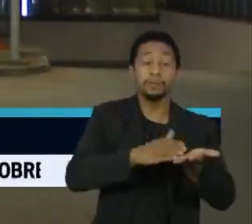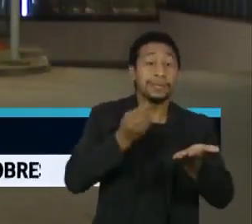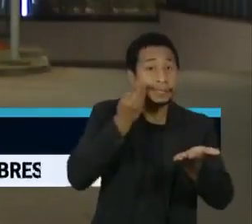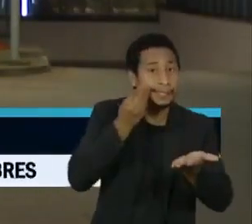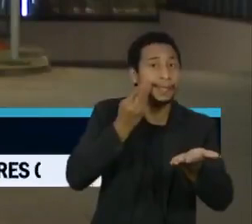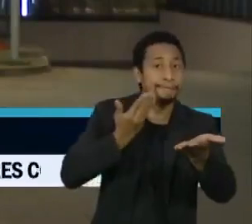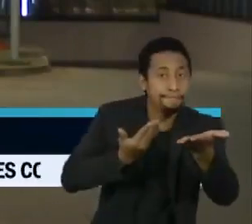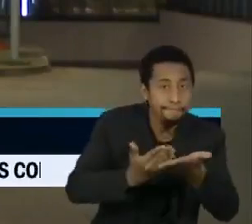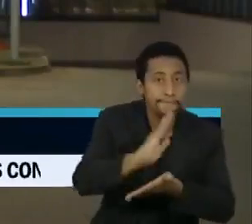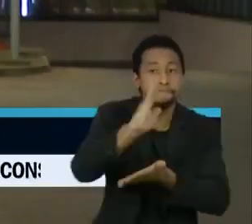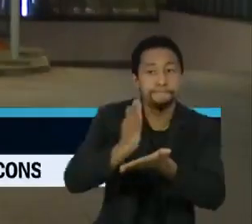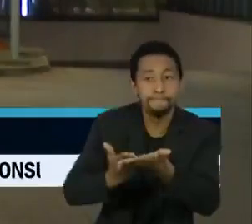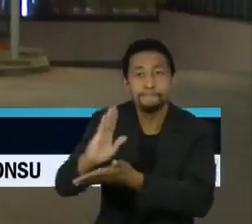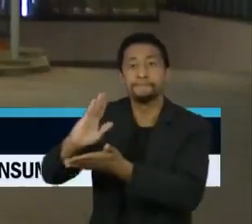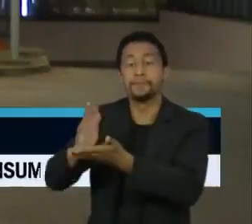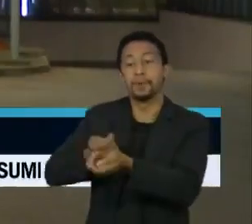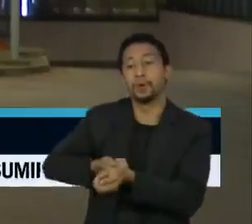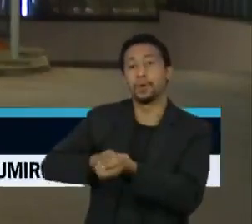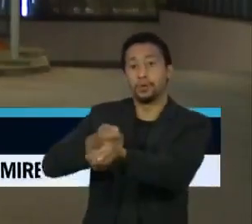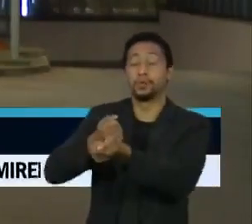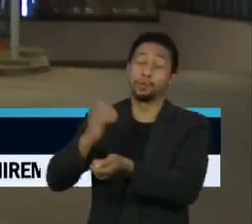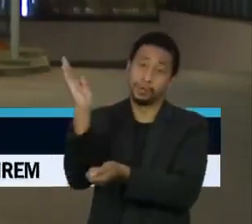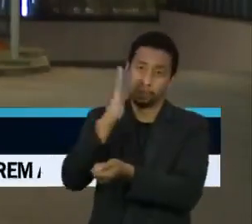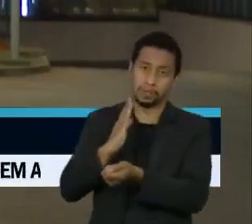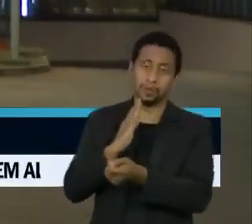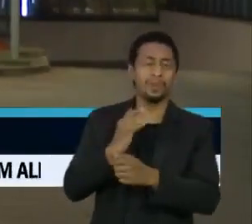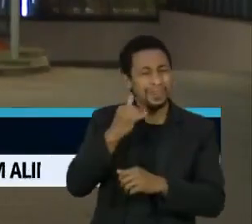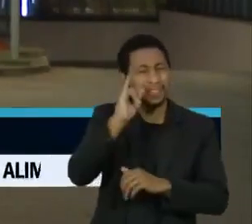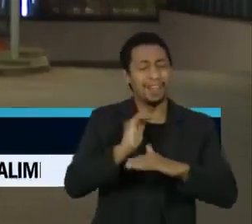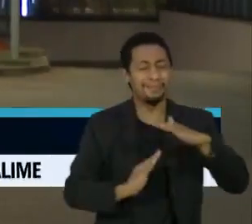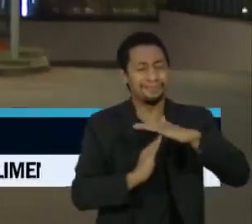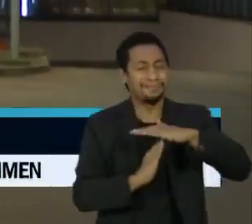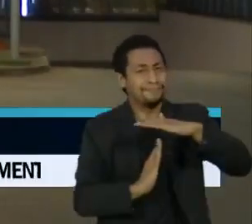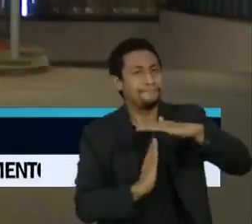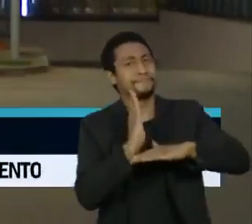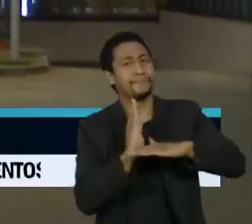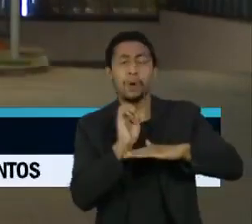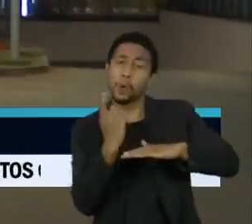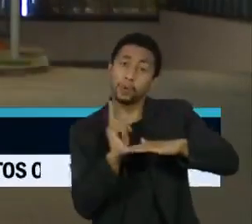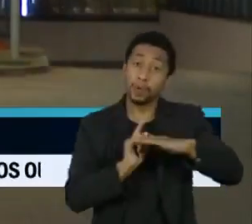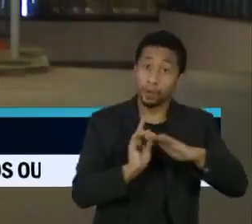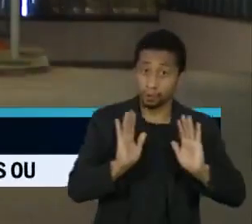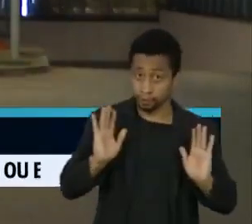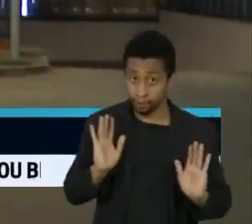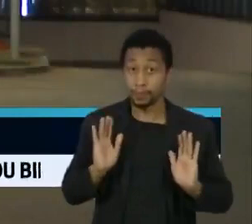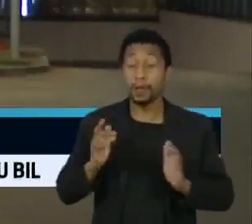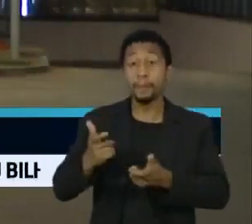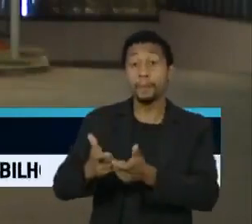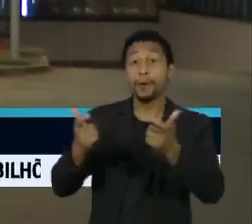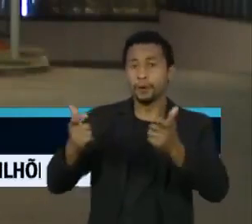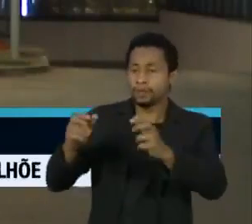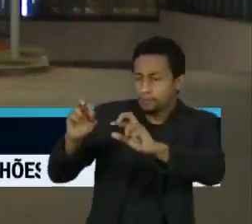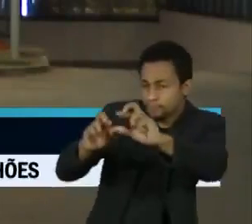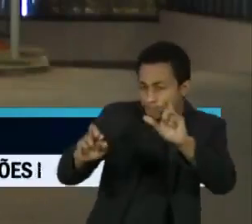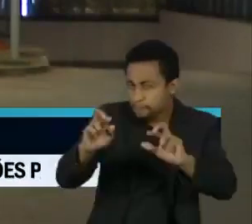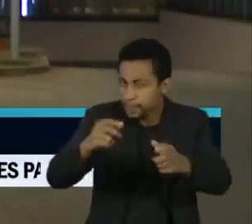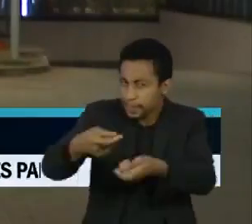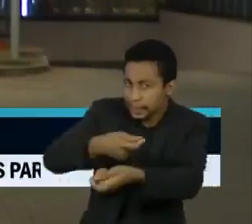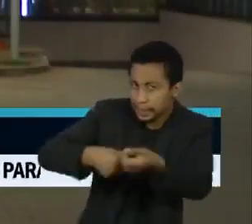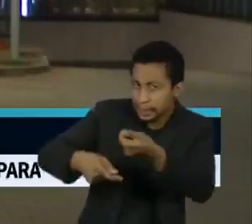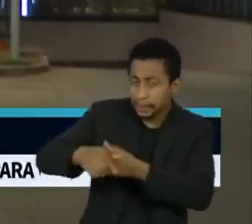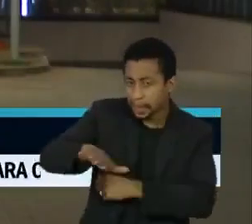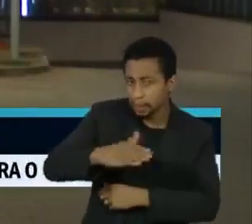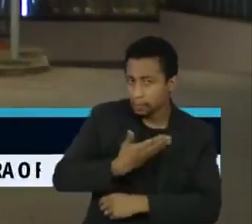Brasil, furando ou não o teto de gastos. Para analistas de administração pública, todas essas soluções